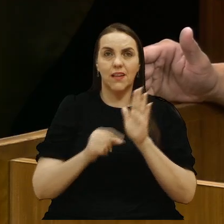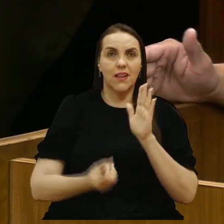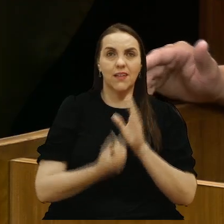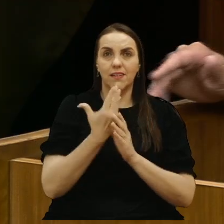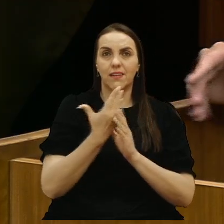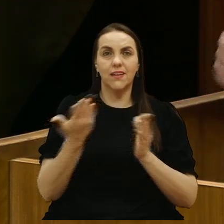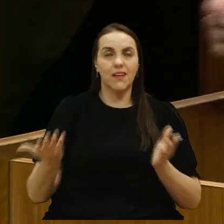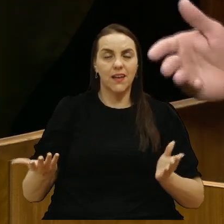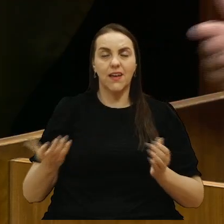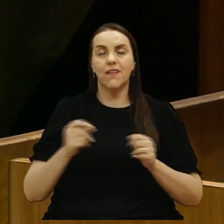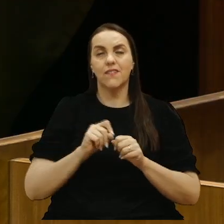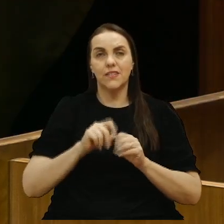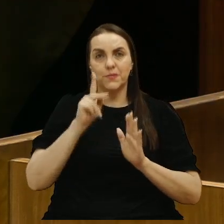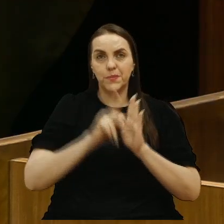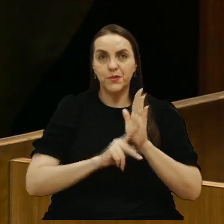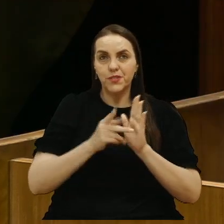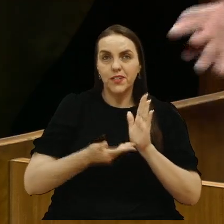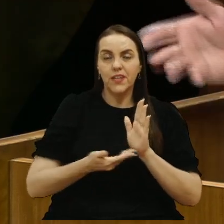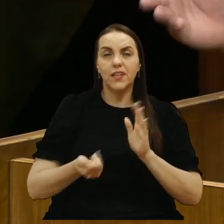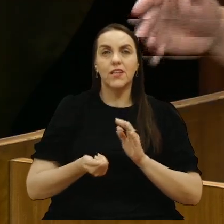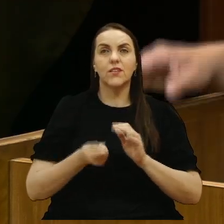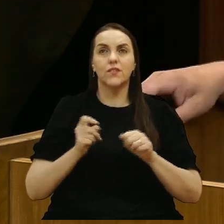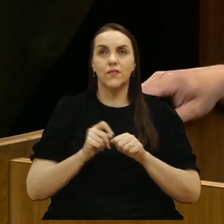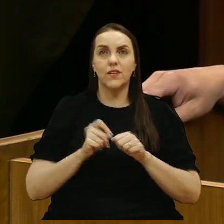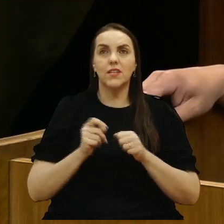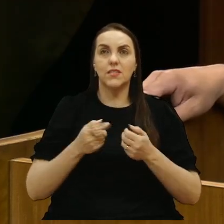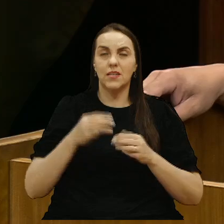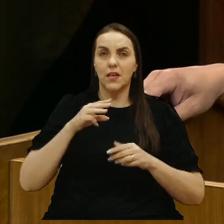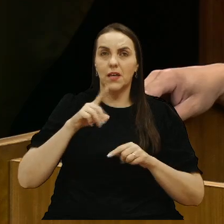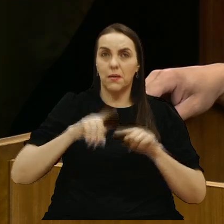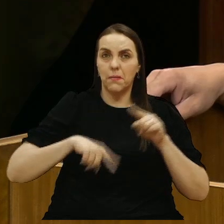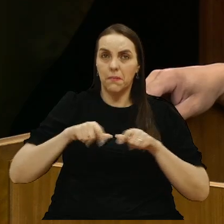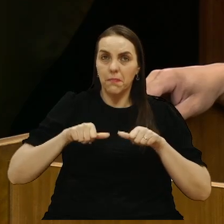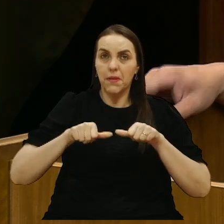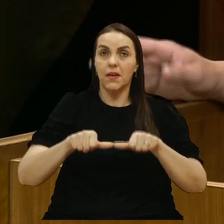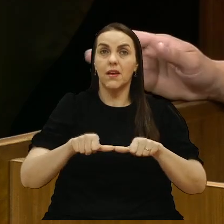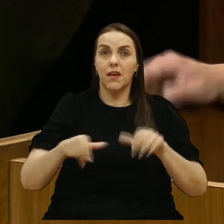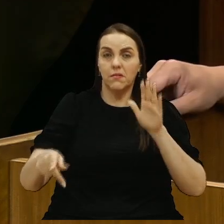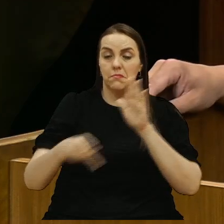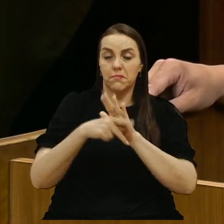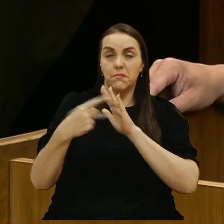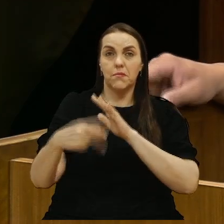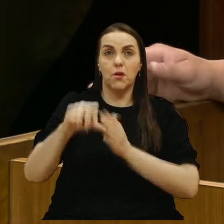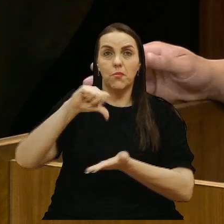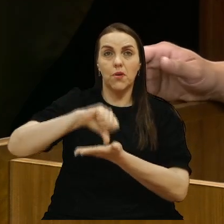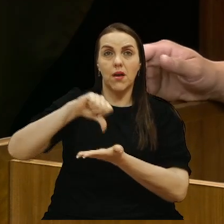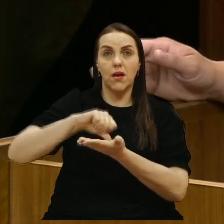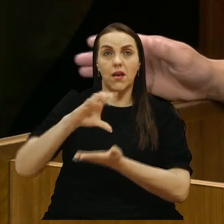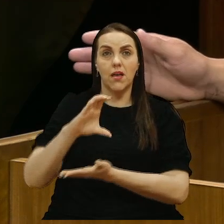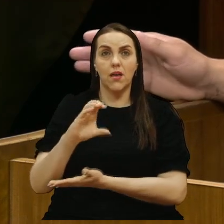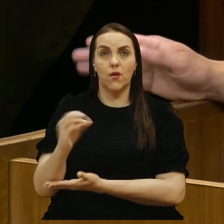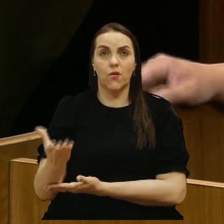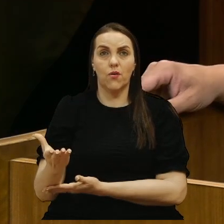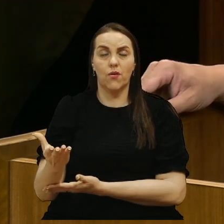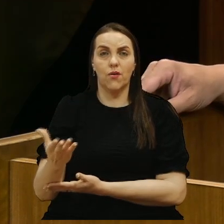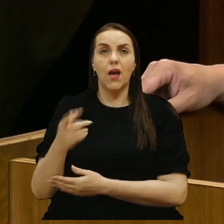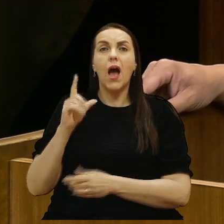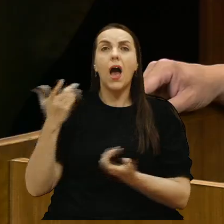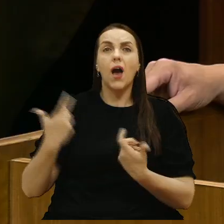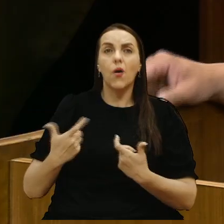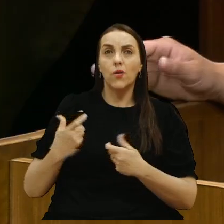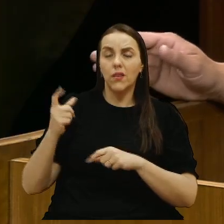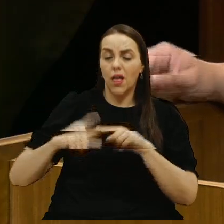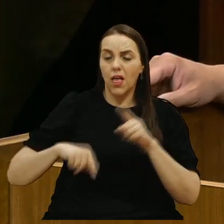faça um projeto para fazer com que os mercados sejam ecopontos. Da onde vem o resíduo? O resíduo basicamente vem do